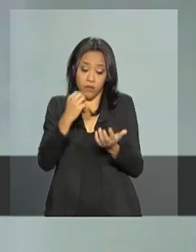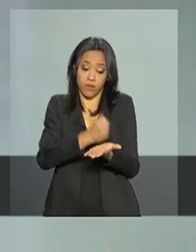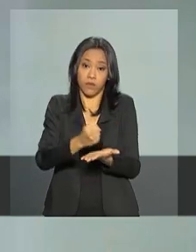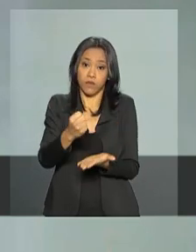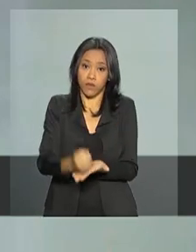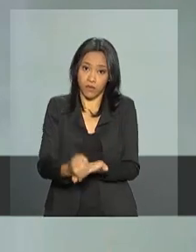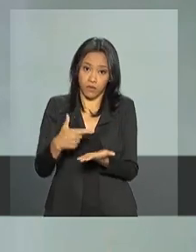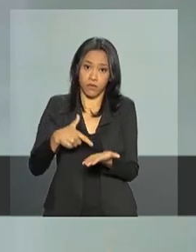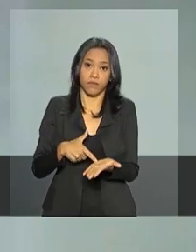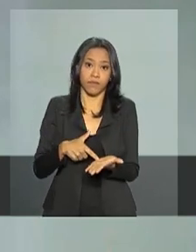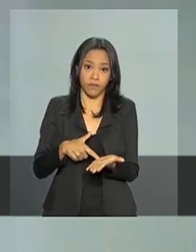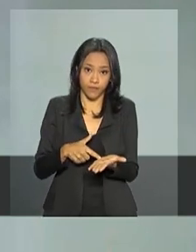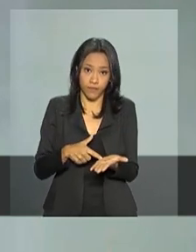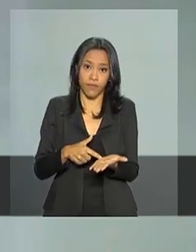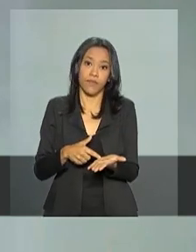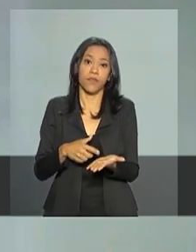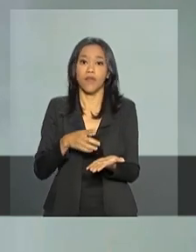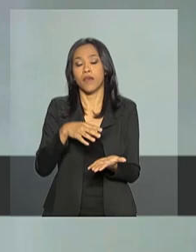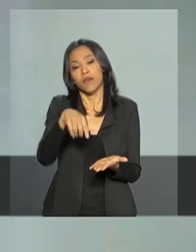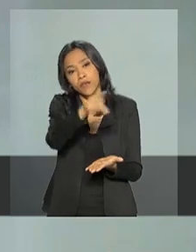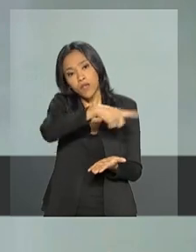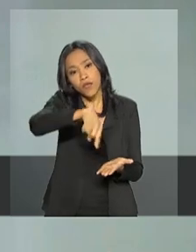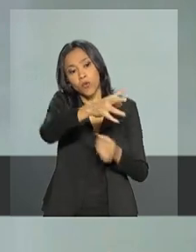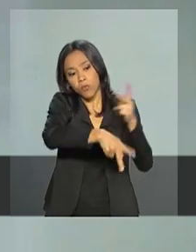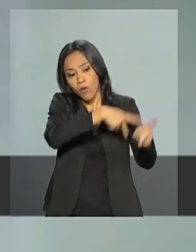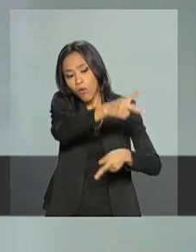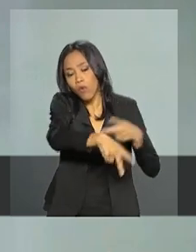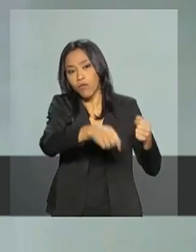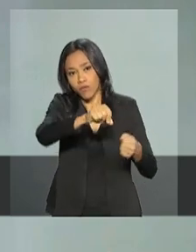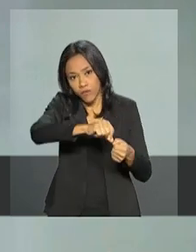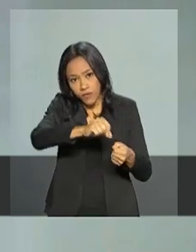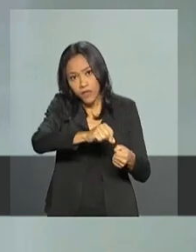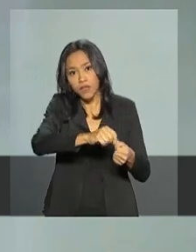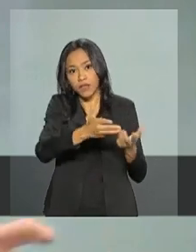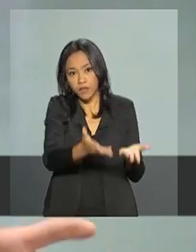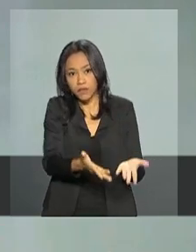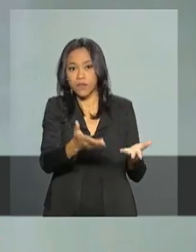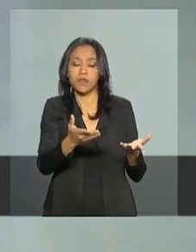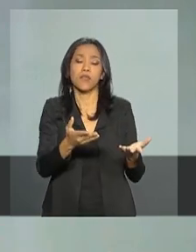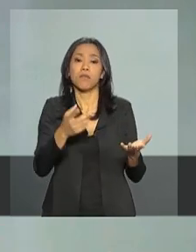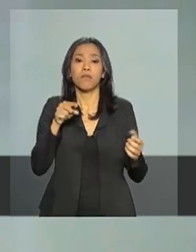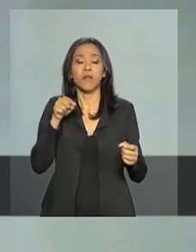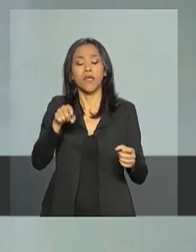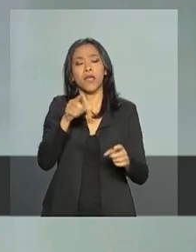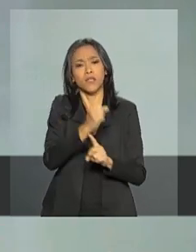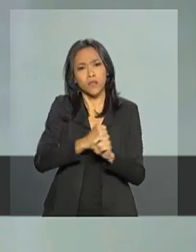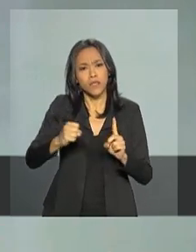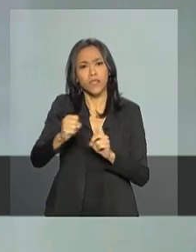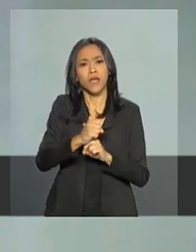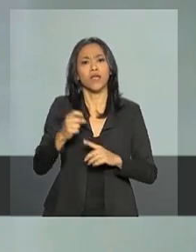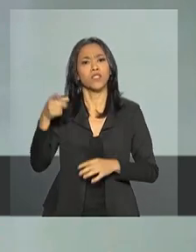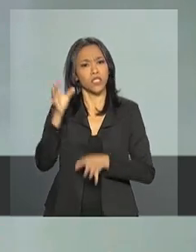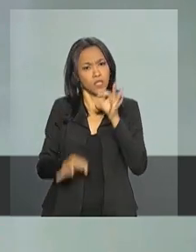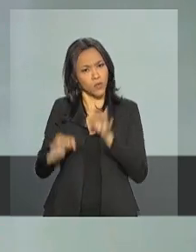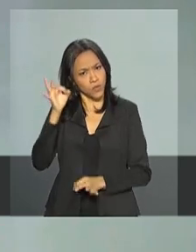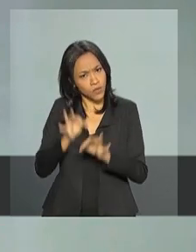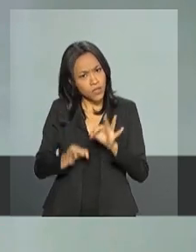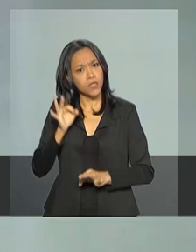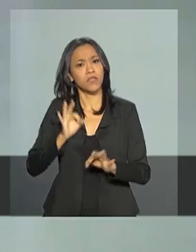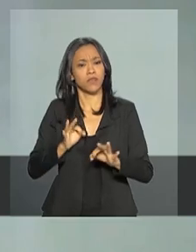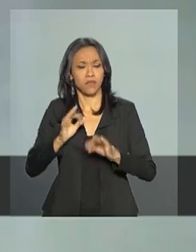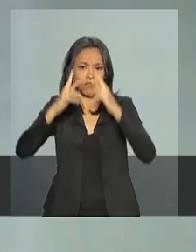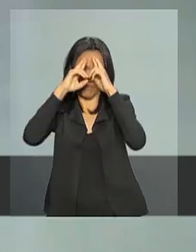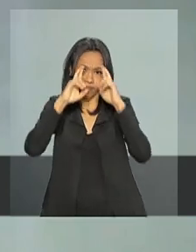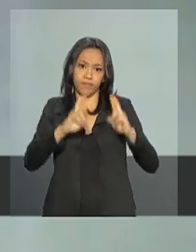que o povo, um determinado povo, fez para constituir uma determinada sociedade que a ciência política convencionou denominar